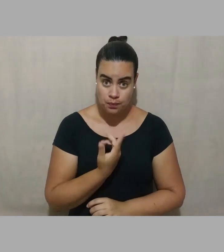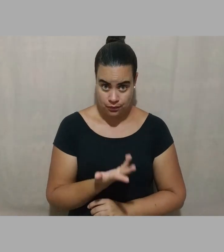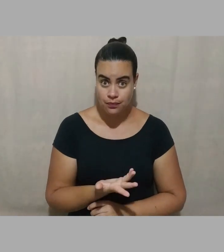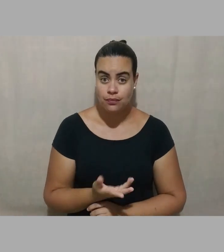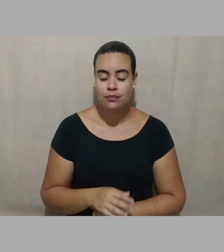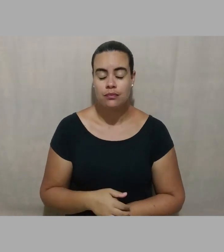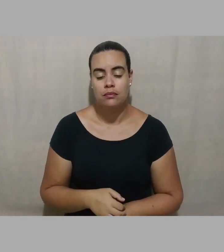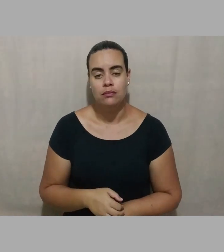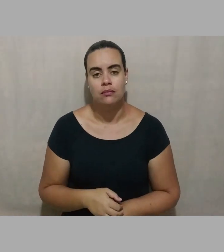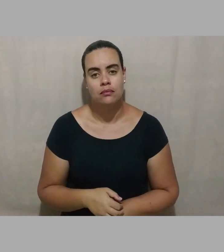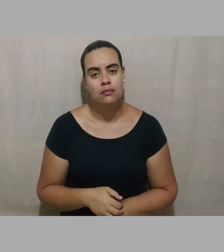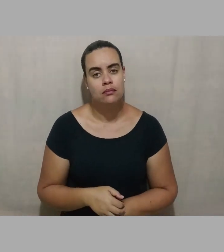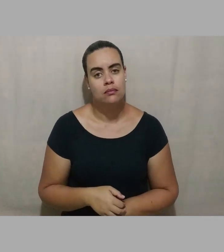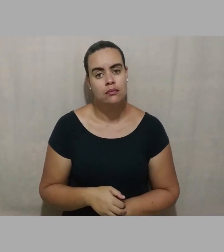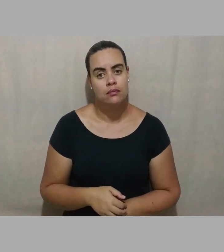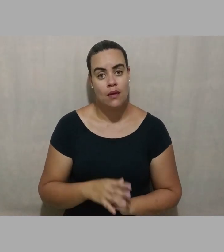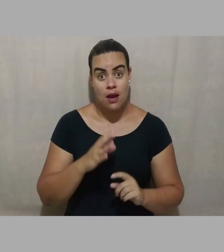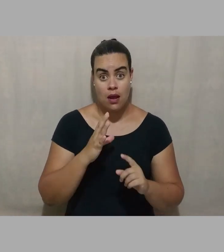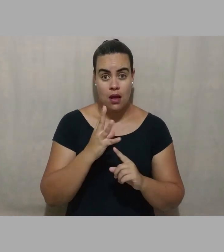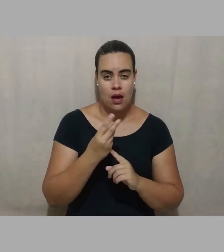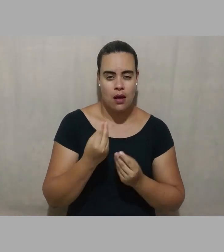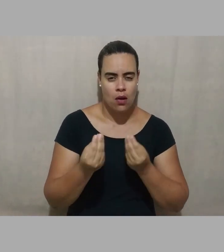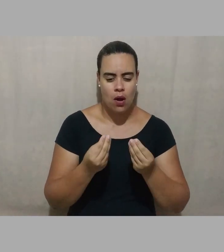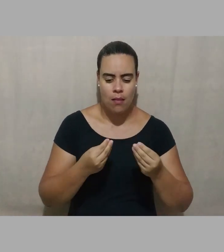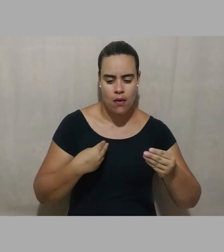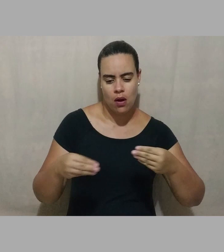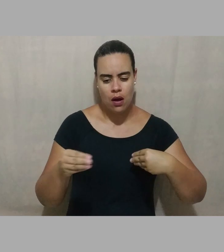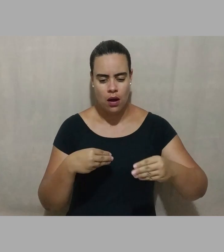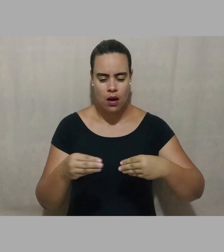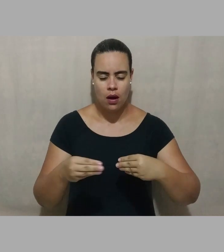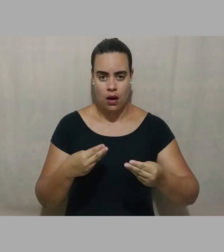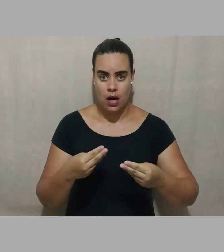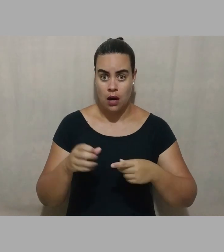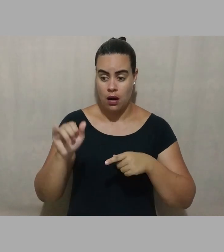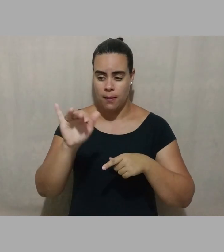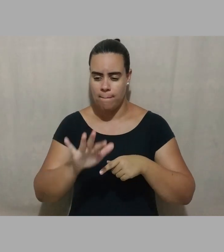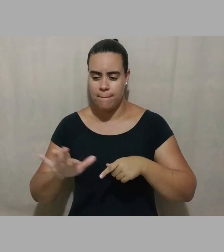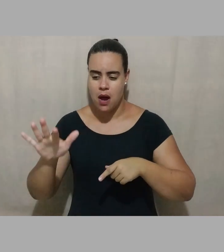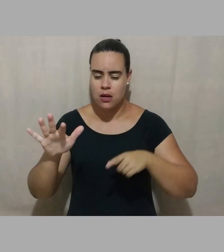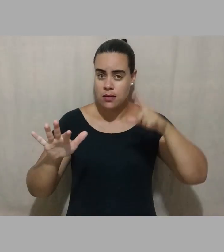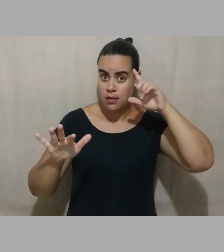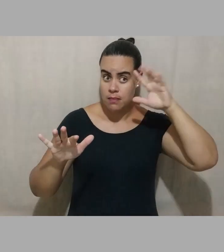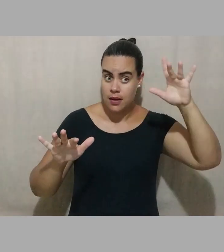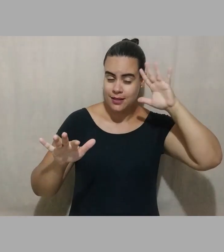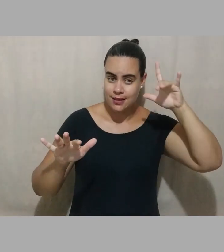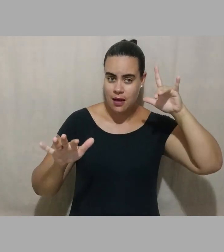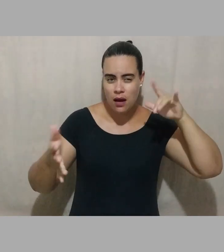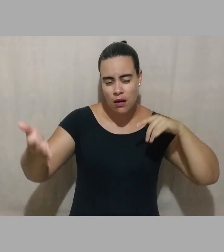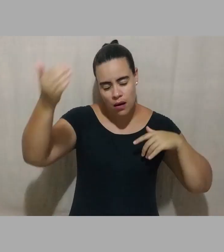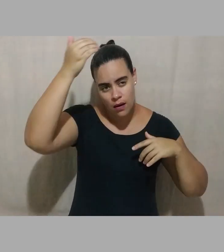individual, né, a articular imagem,